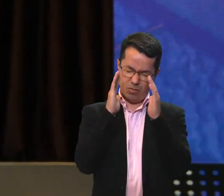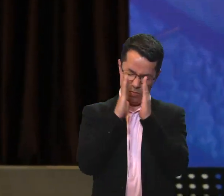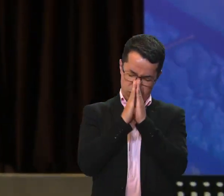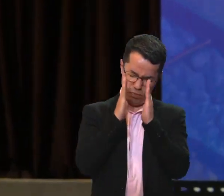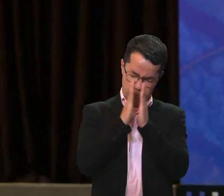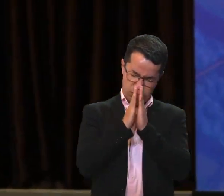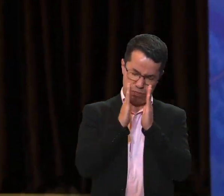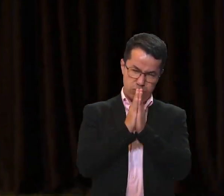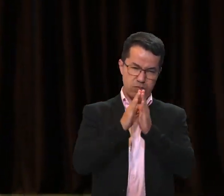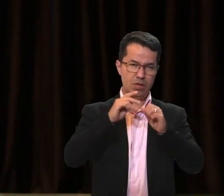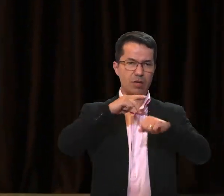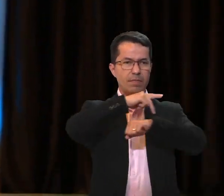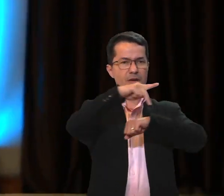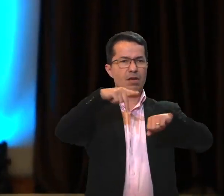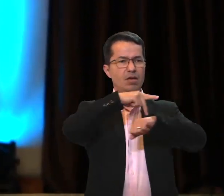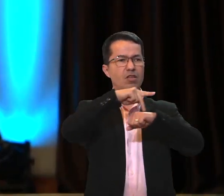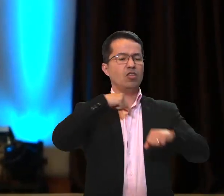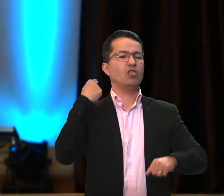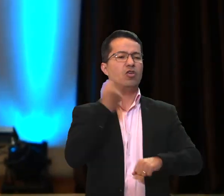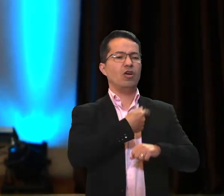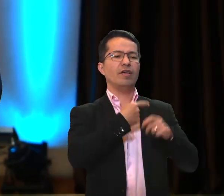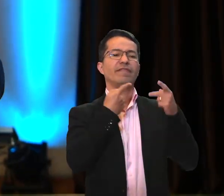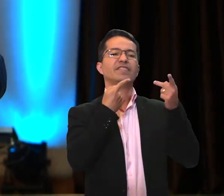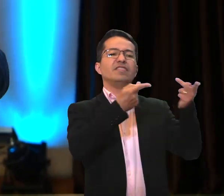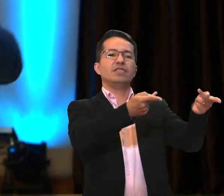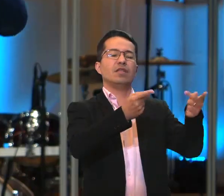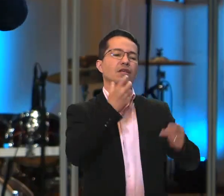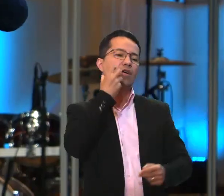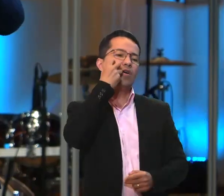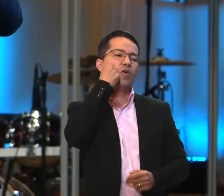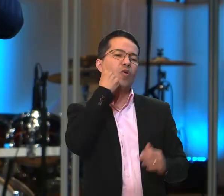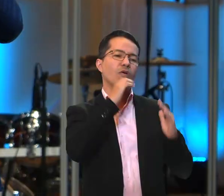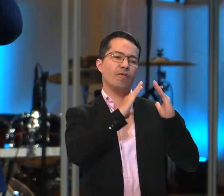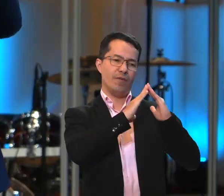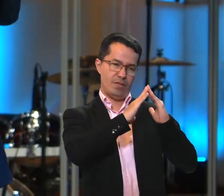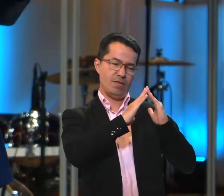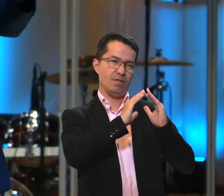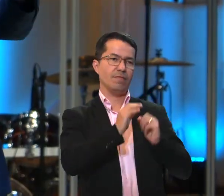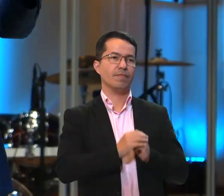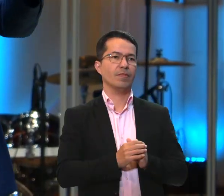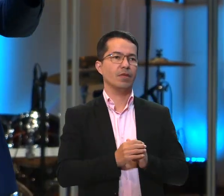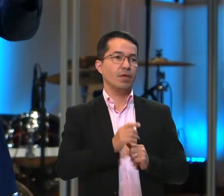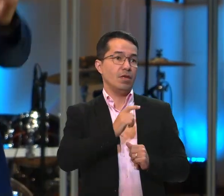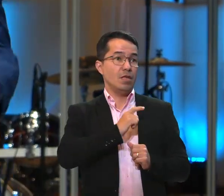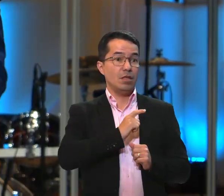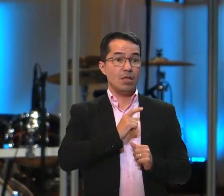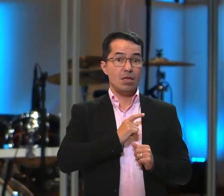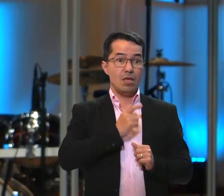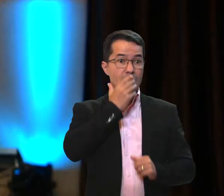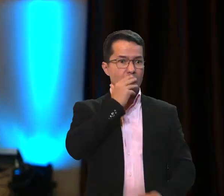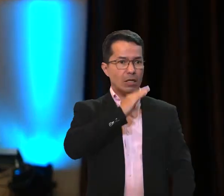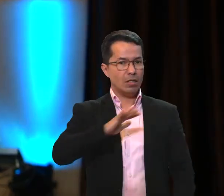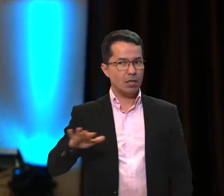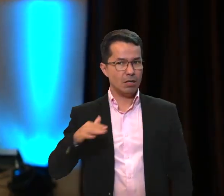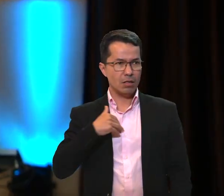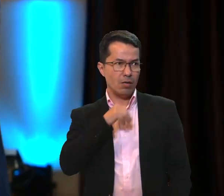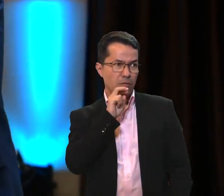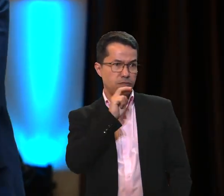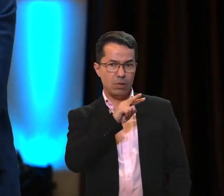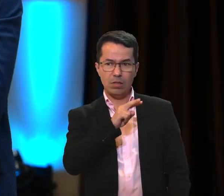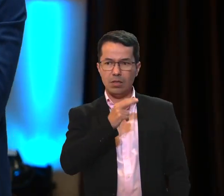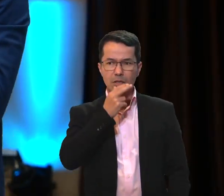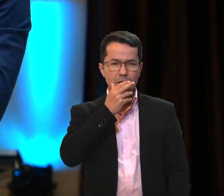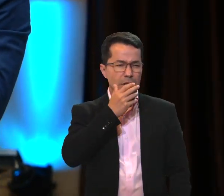nós estávamos num orfanato, e elas foram em direção à parede, e eu fiquei observando aqueles